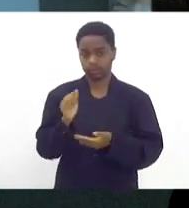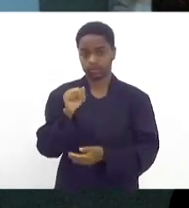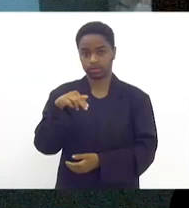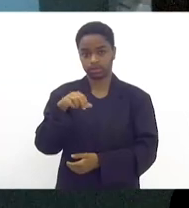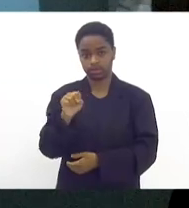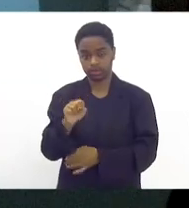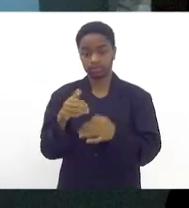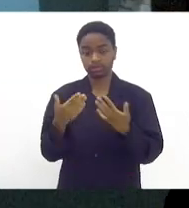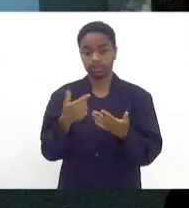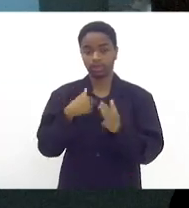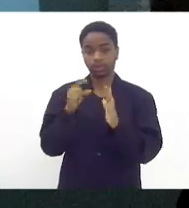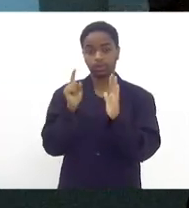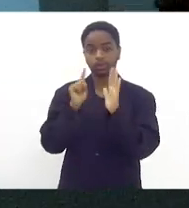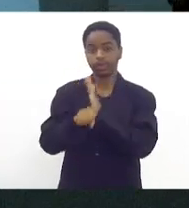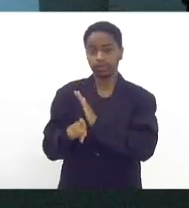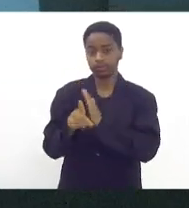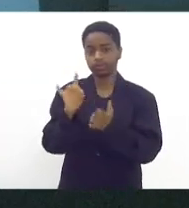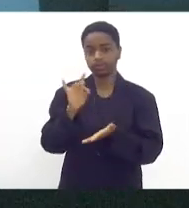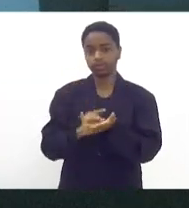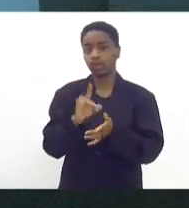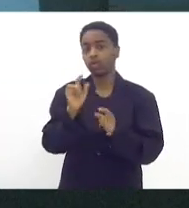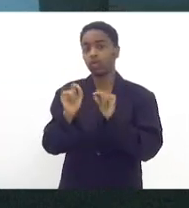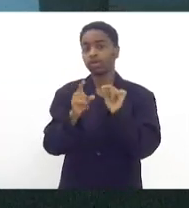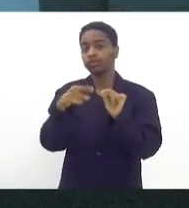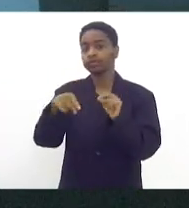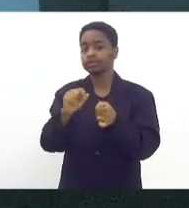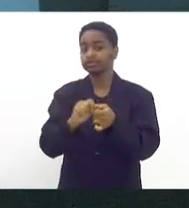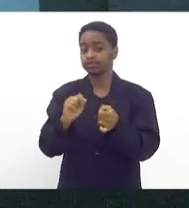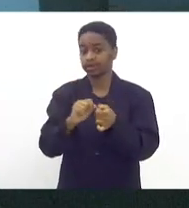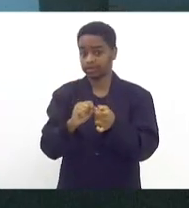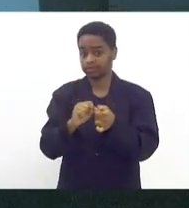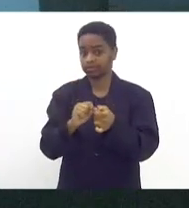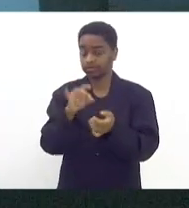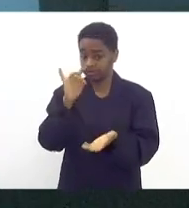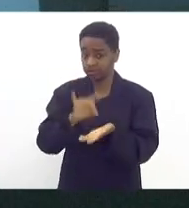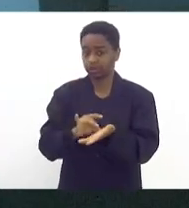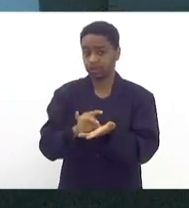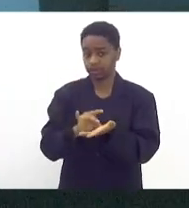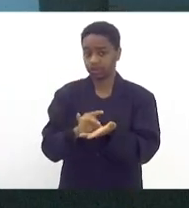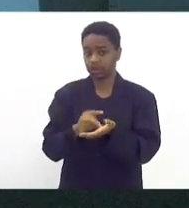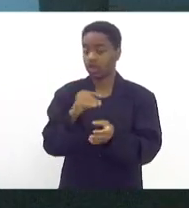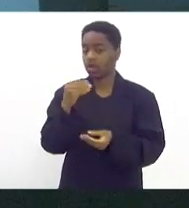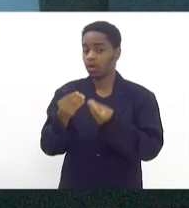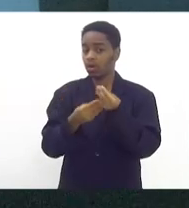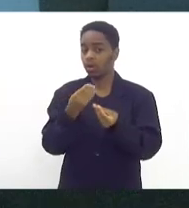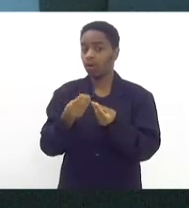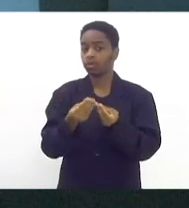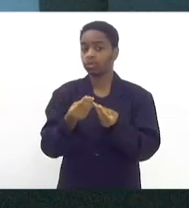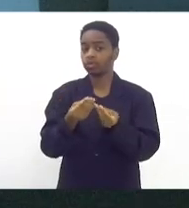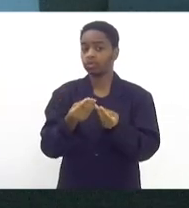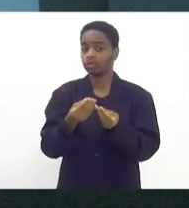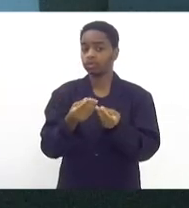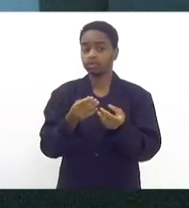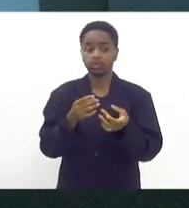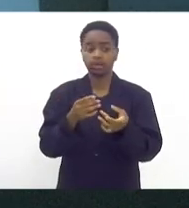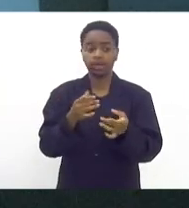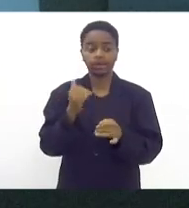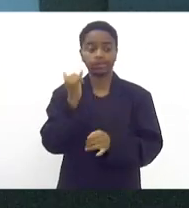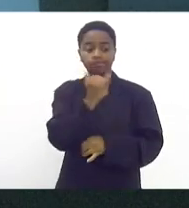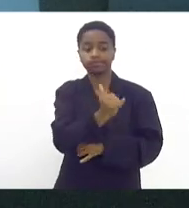acho que é a pergunta que não quer calar o que a ins faz praticamente para as operadoras todas elas quando